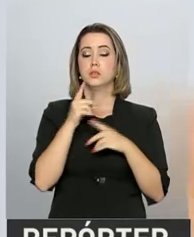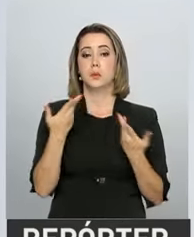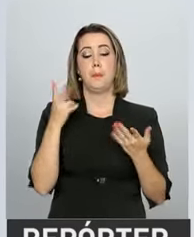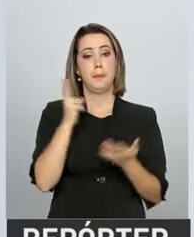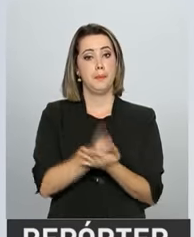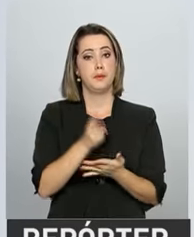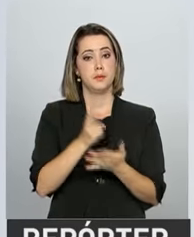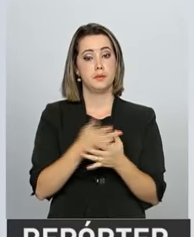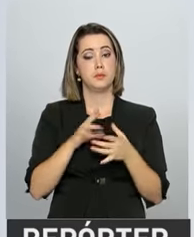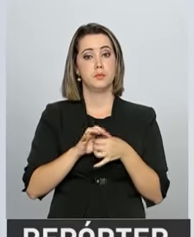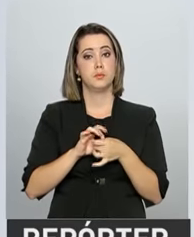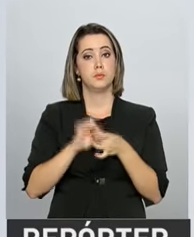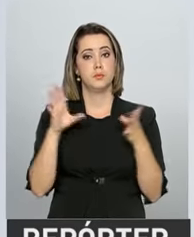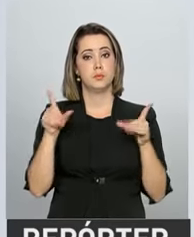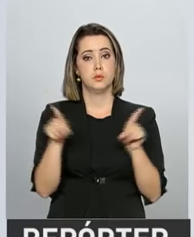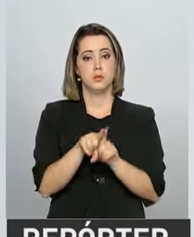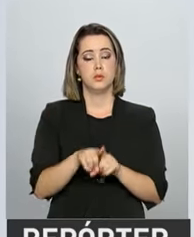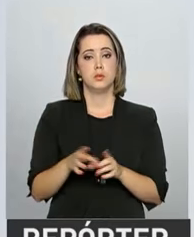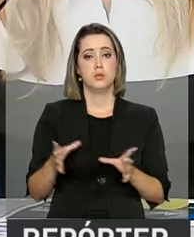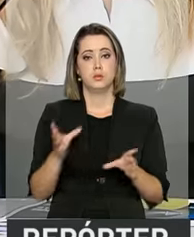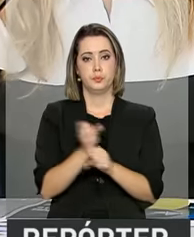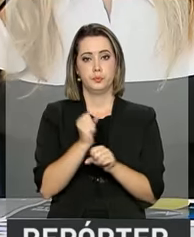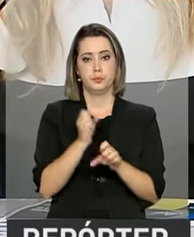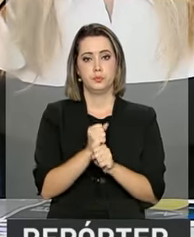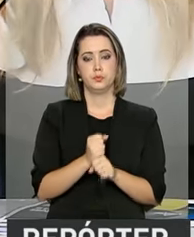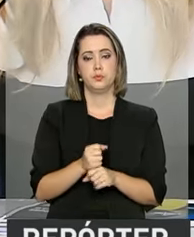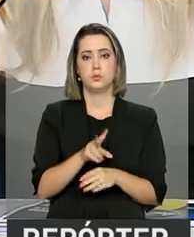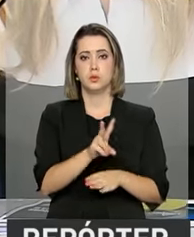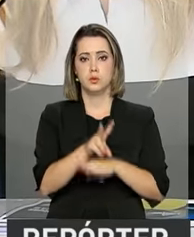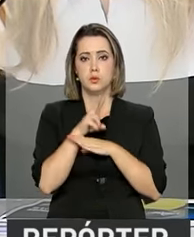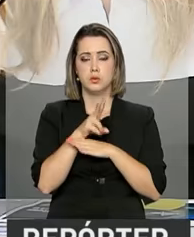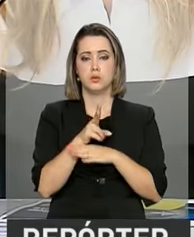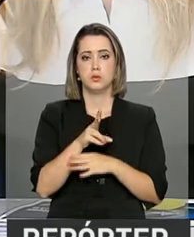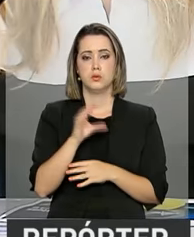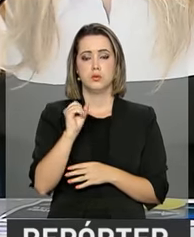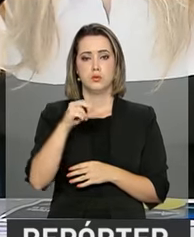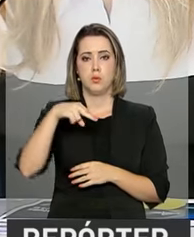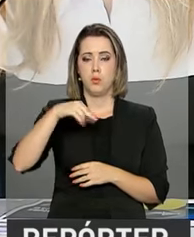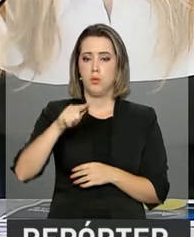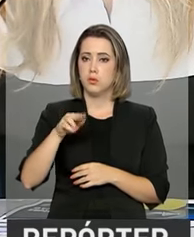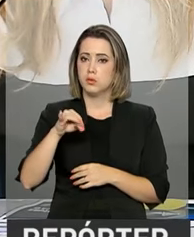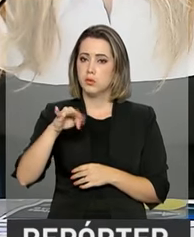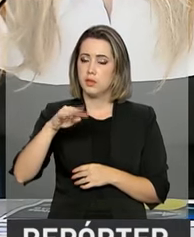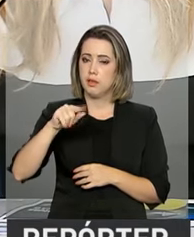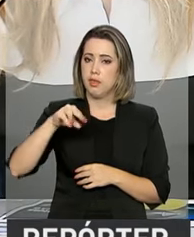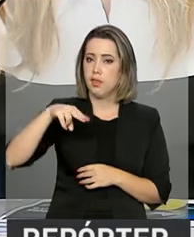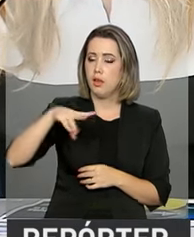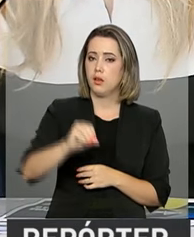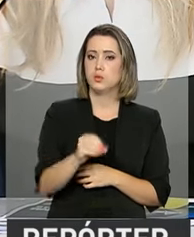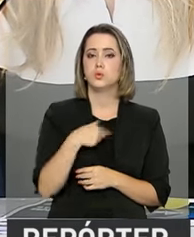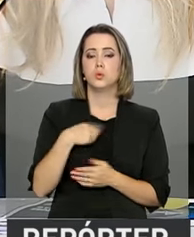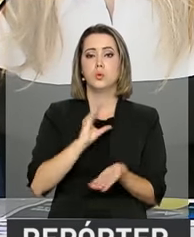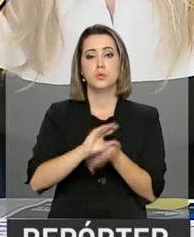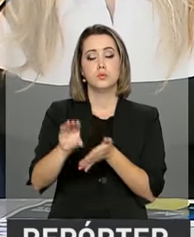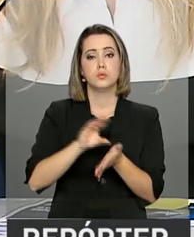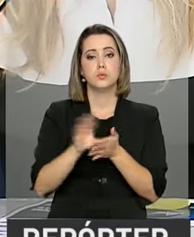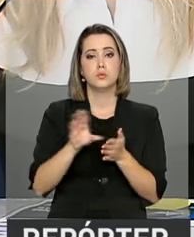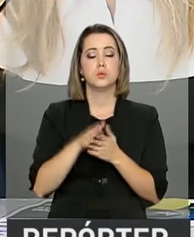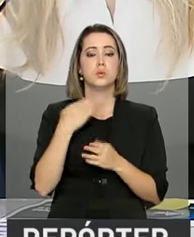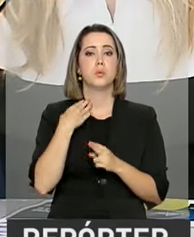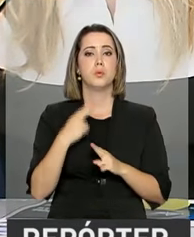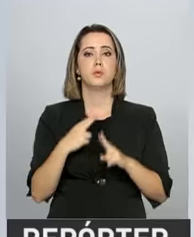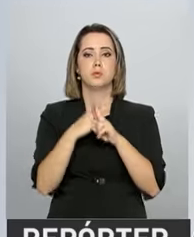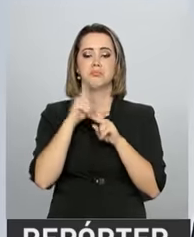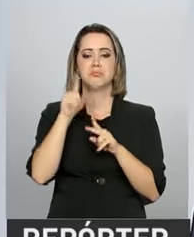com a liberação das contas inativas e dos empréstimos consignados os recursos depositados na caixa estão